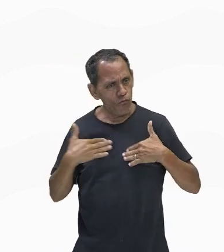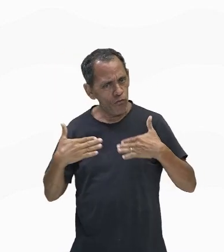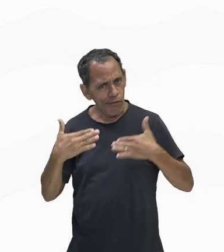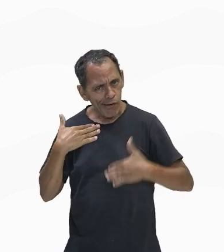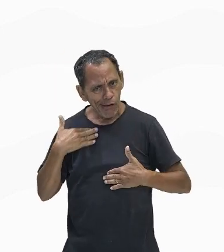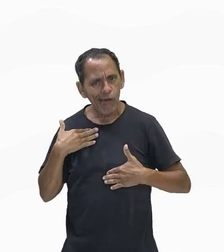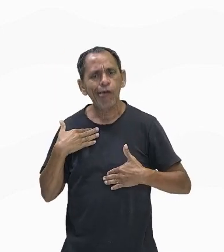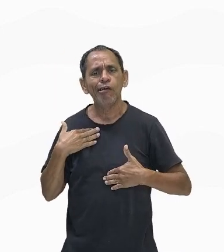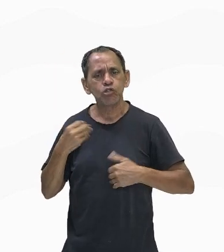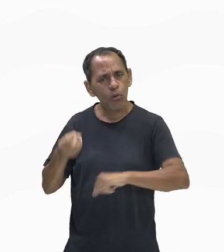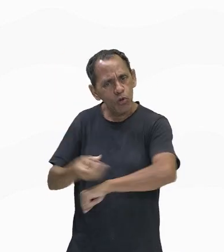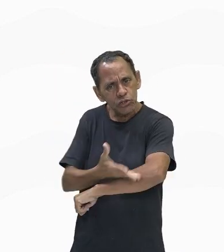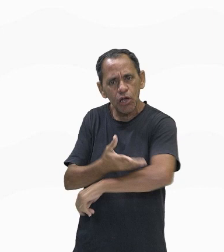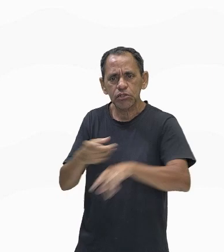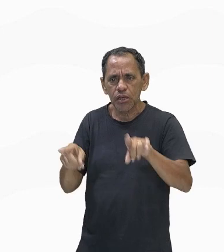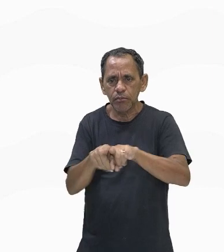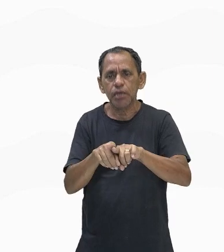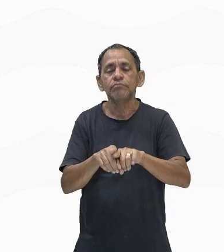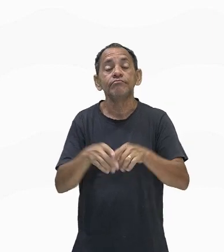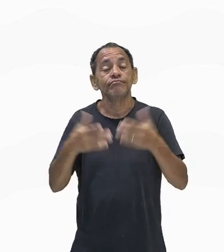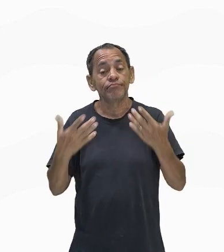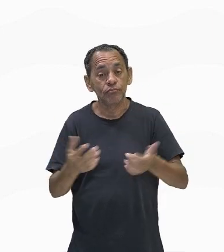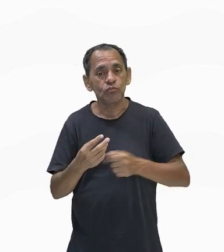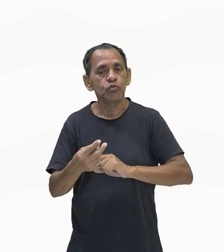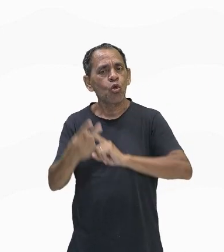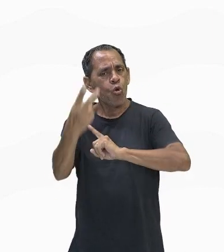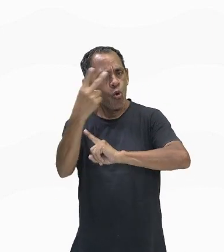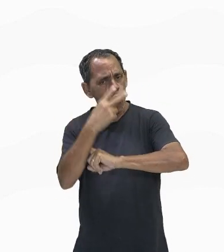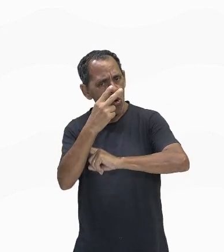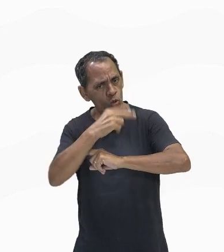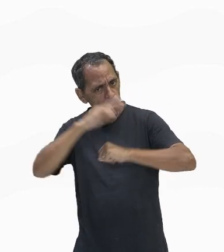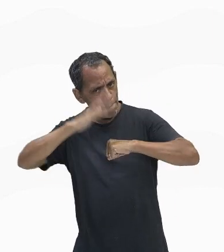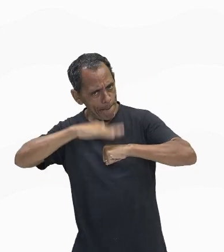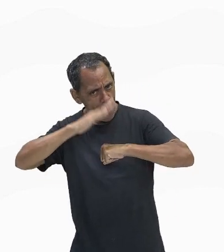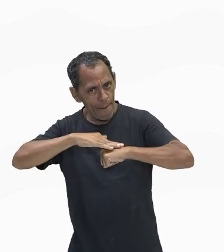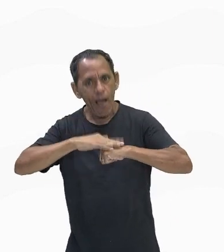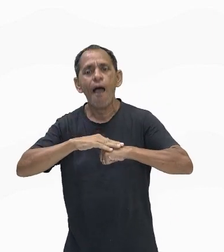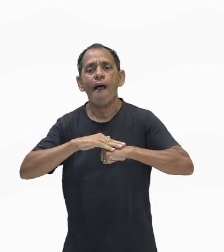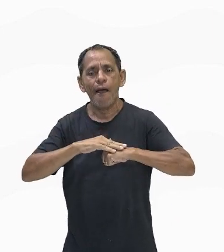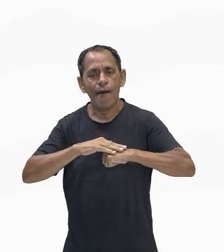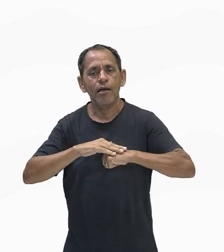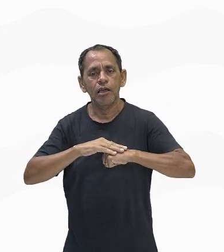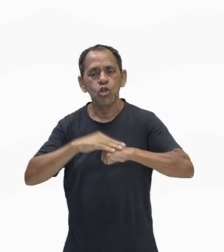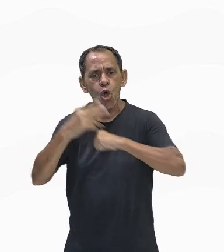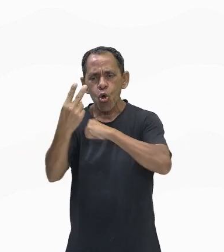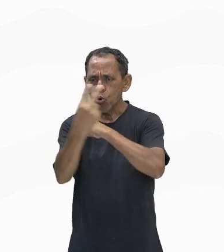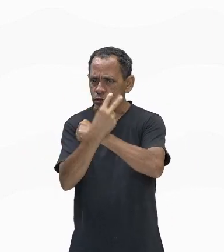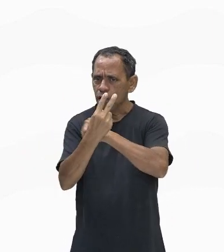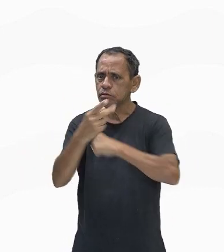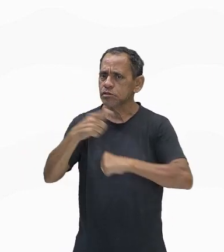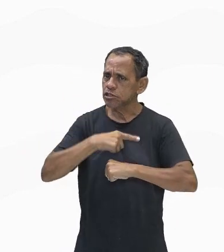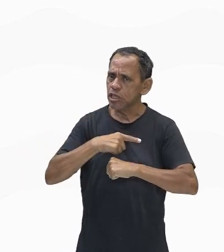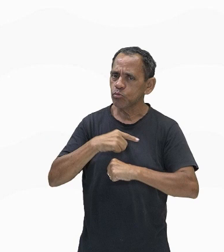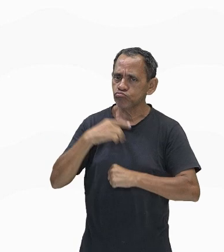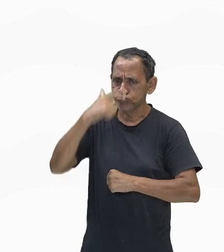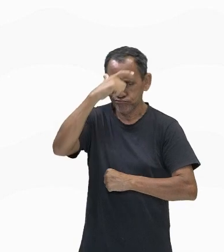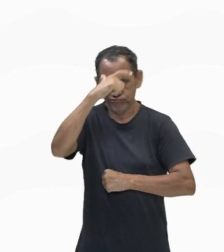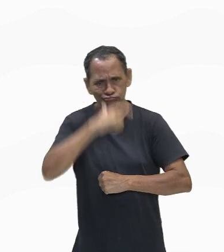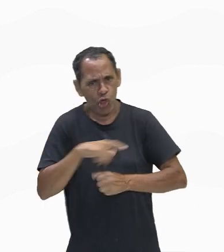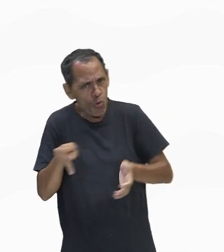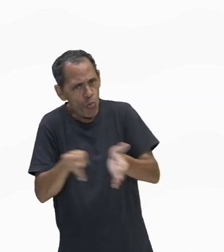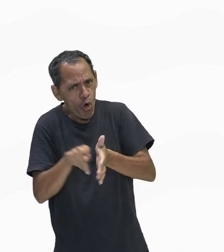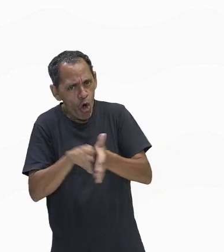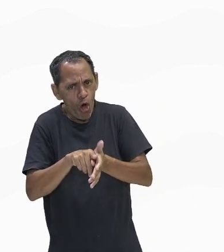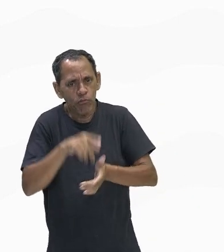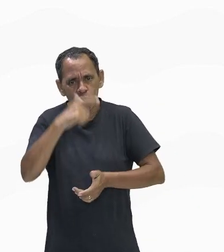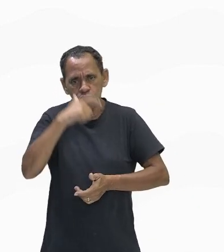emocional. Então, o autocuidado vai ser, né, todo esse cuidado que nós temos conosco. E as vantagens? Quais são, professora,